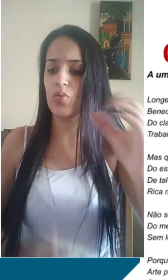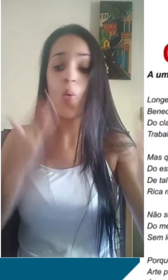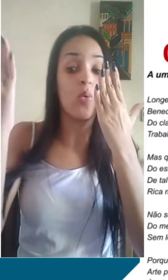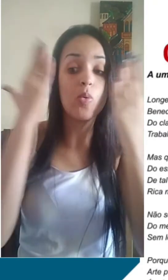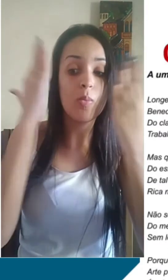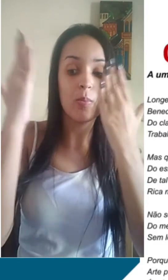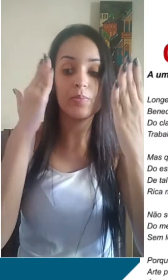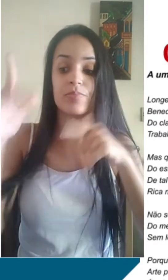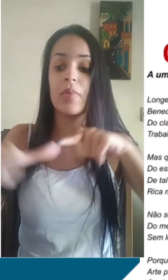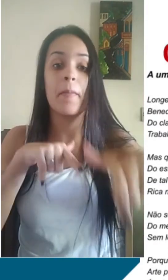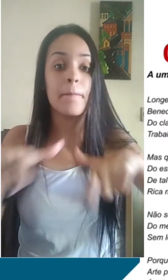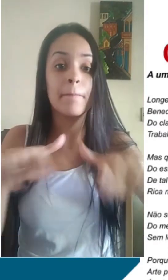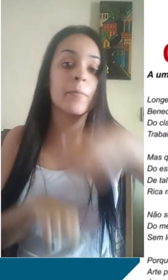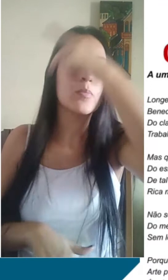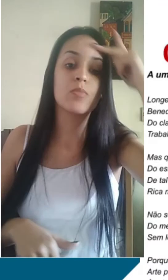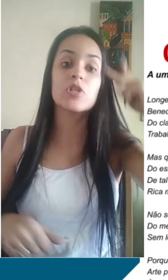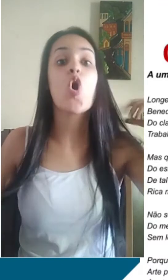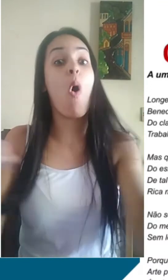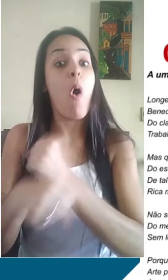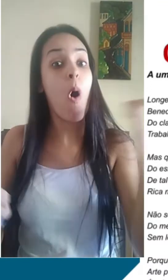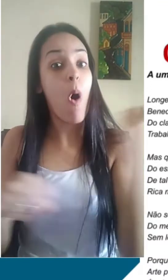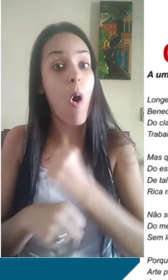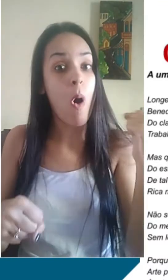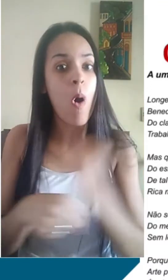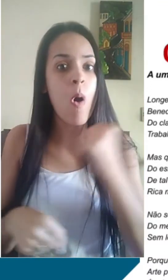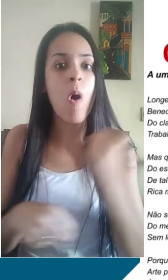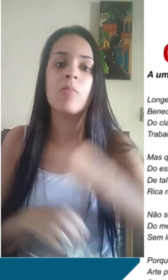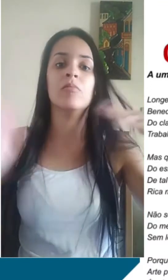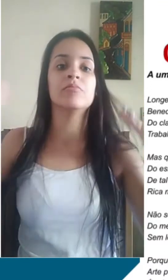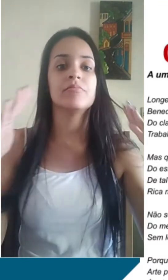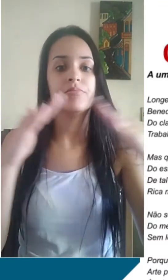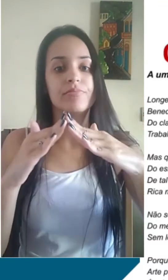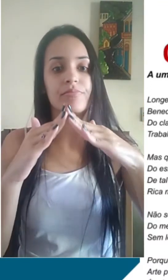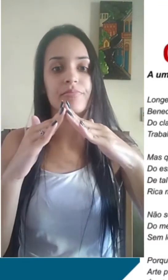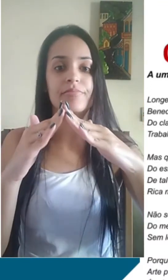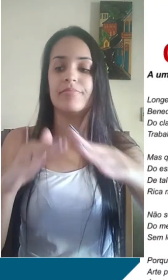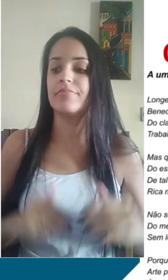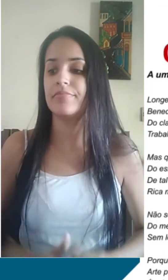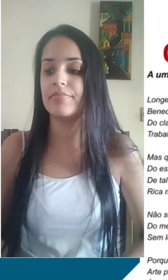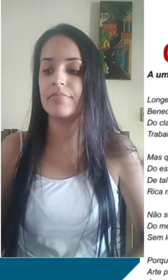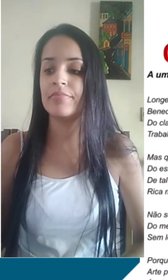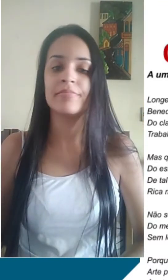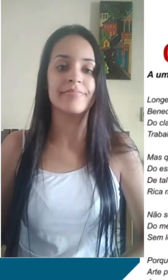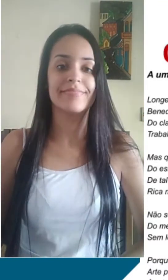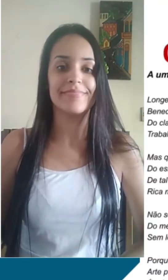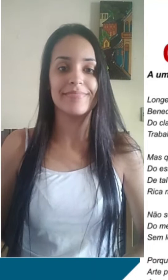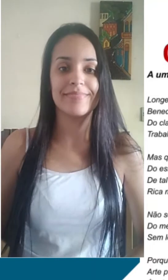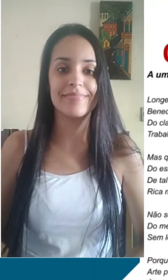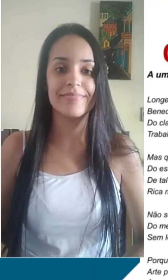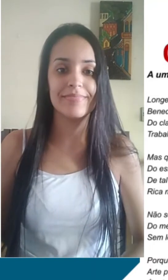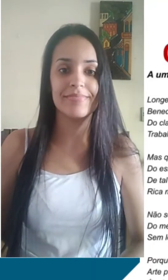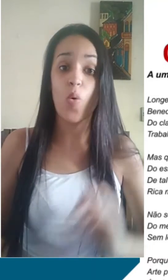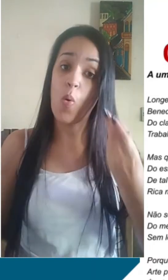trabalha a palavra como um escultor, né? E constrói um templo, né? Então olha essa concepção